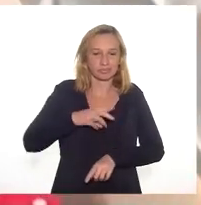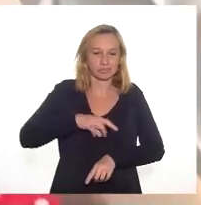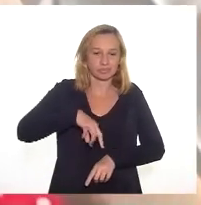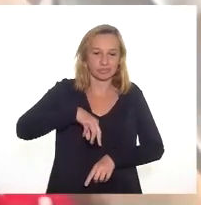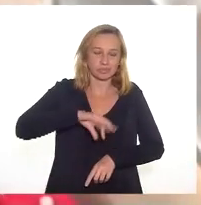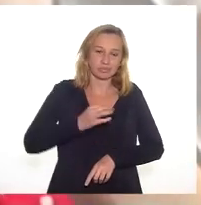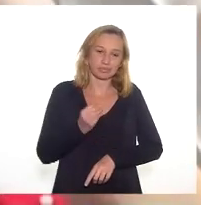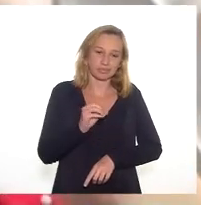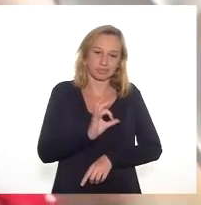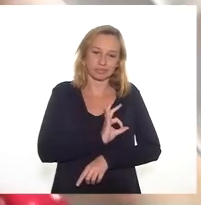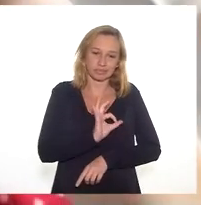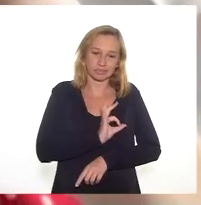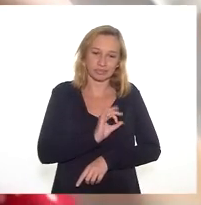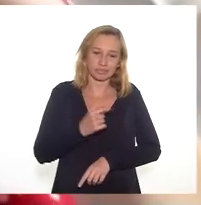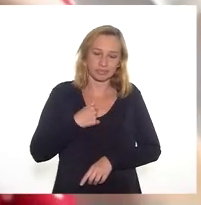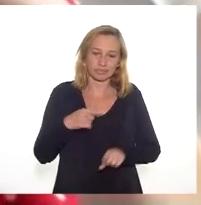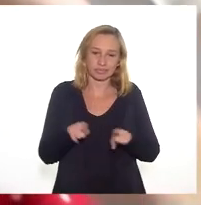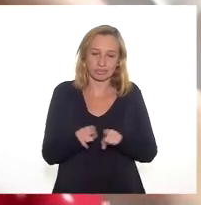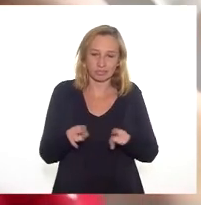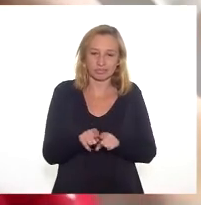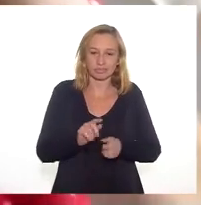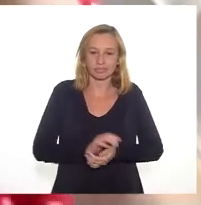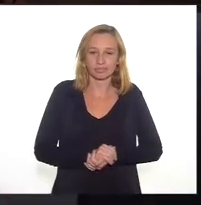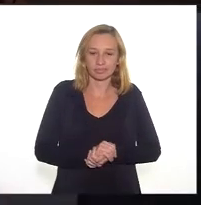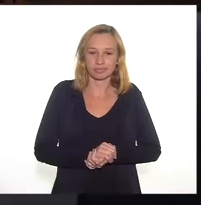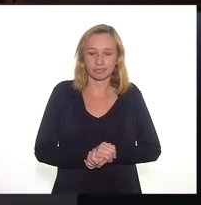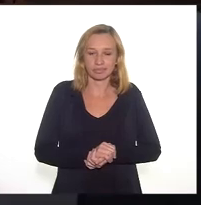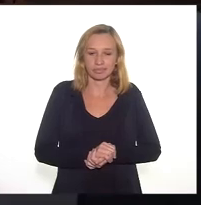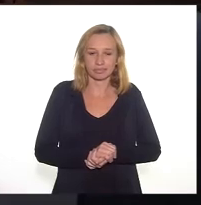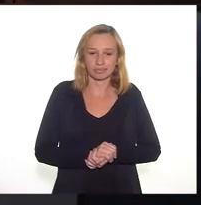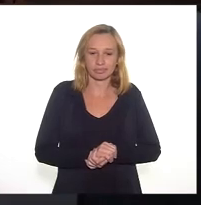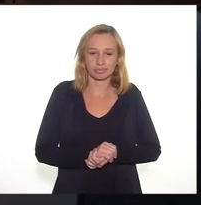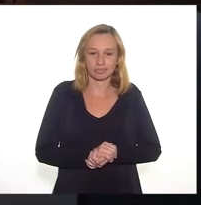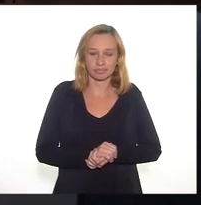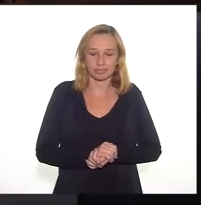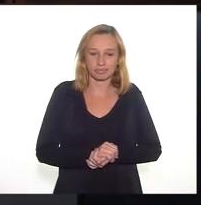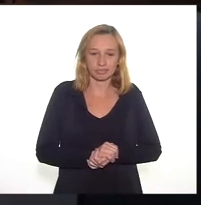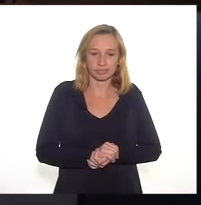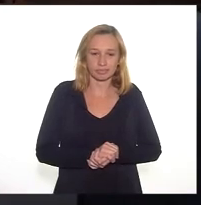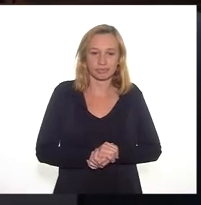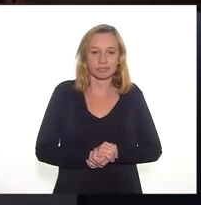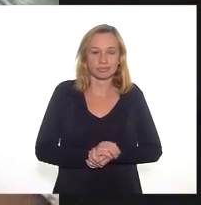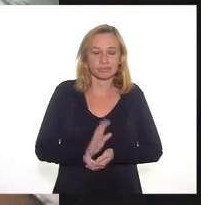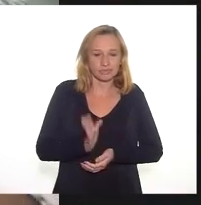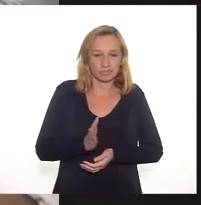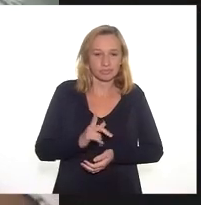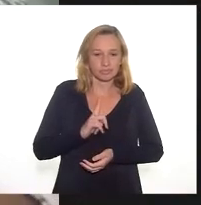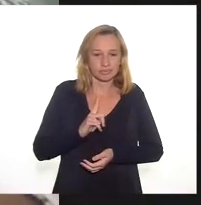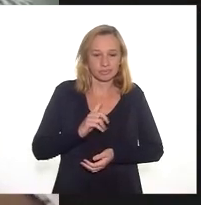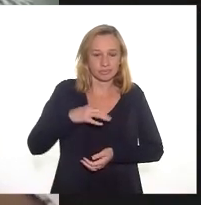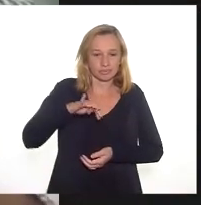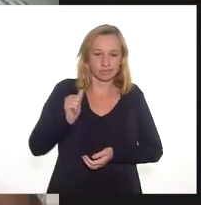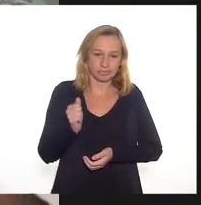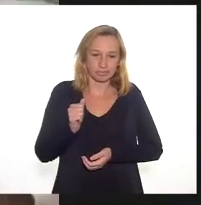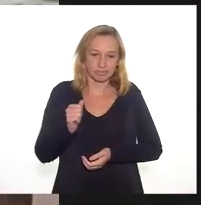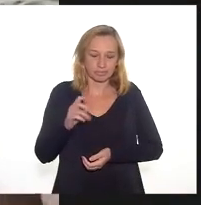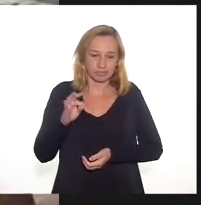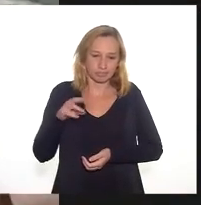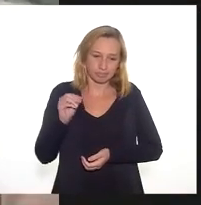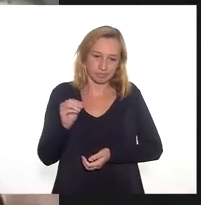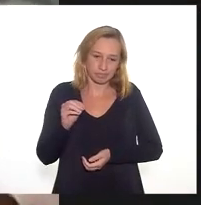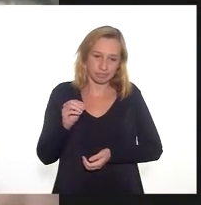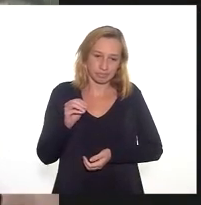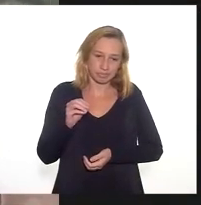para depois contactar a gente, por favor. Marta Rocha. Olha só, eu já tenho Marta, Bebeto,